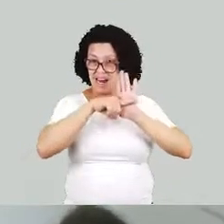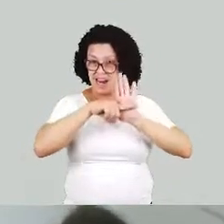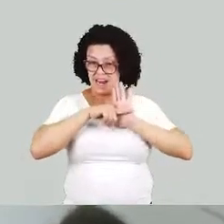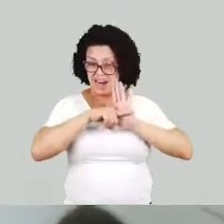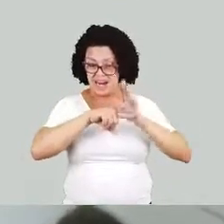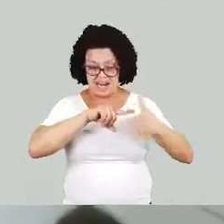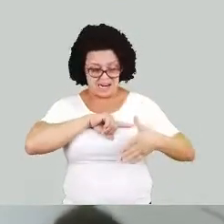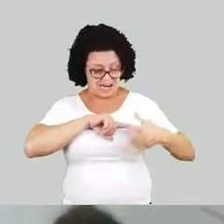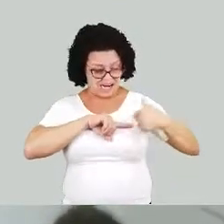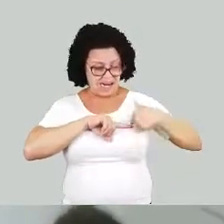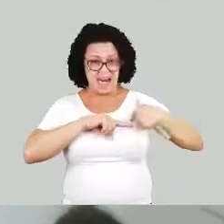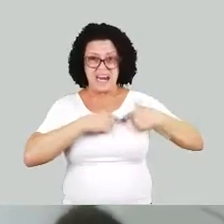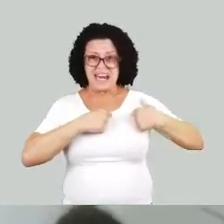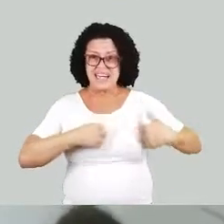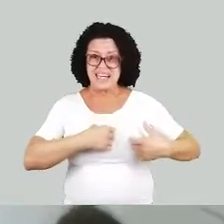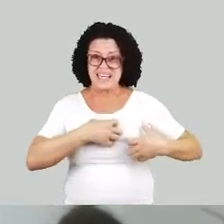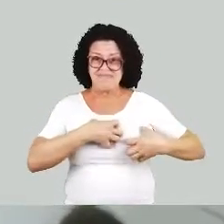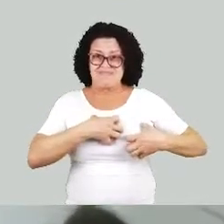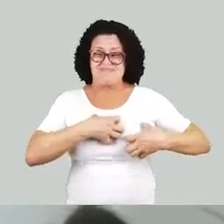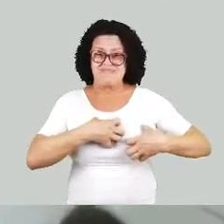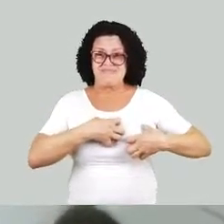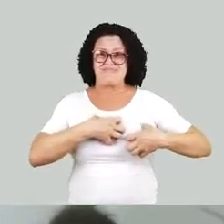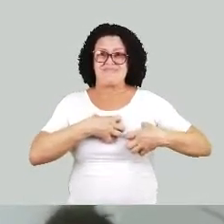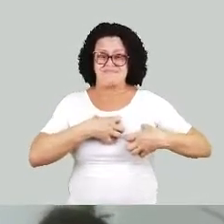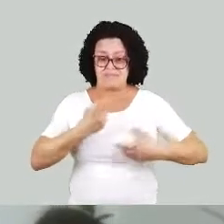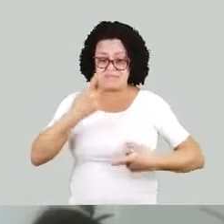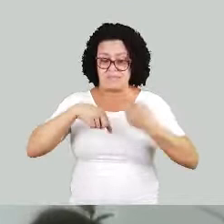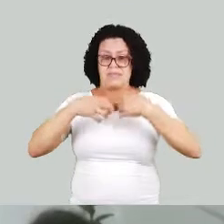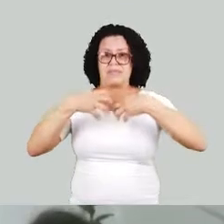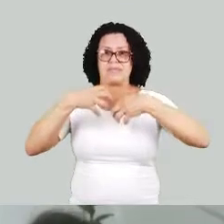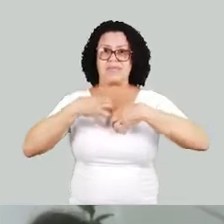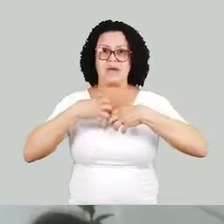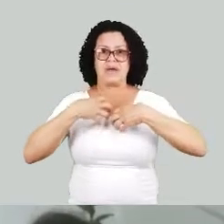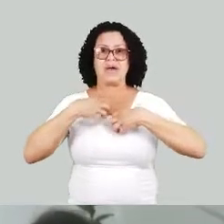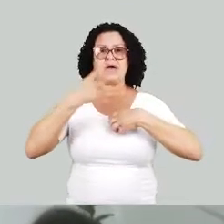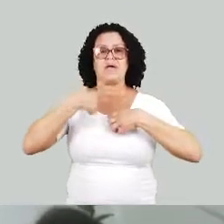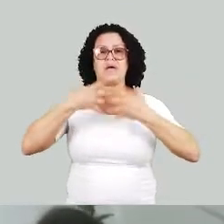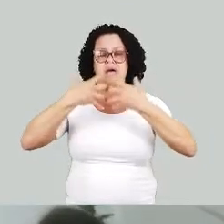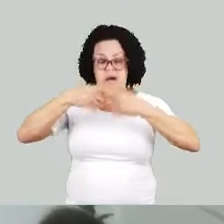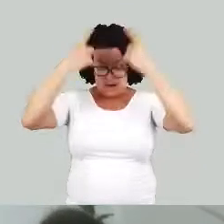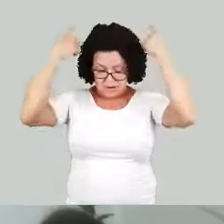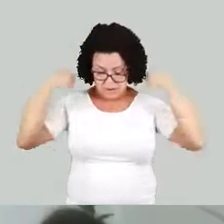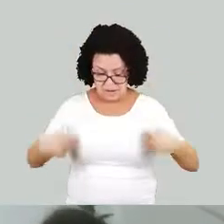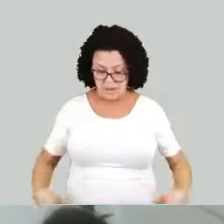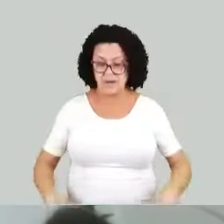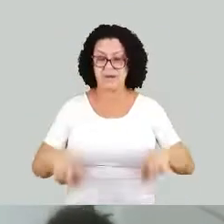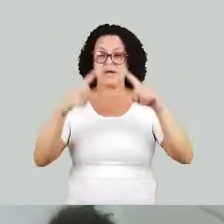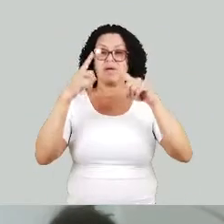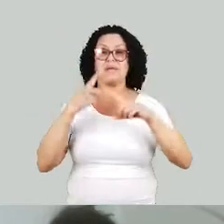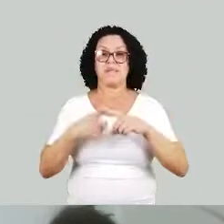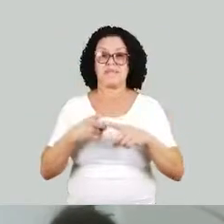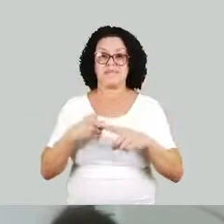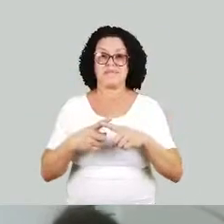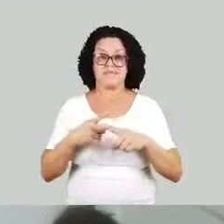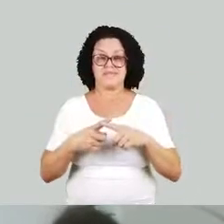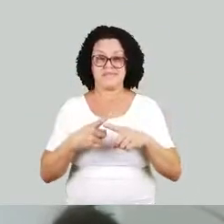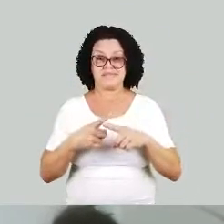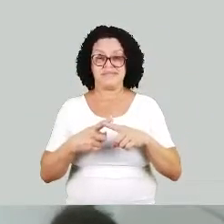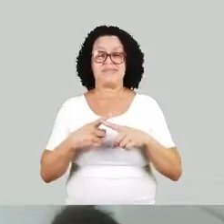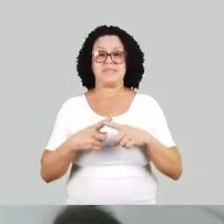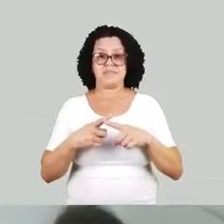negativo, alguma mágoa, isso acaba reverberando no nosso organismo físico, porque a